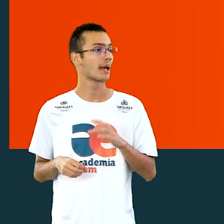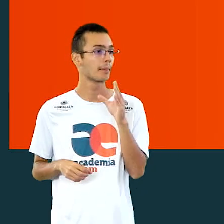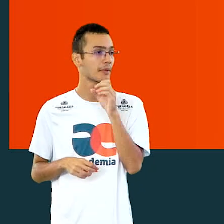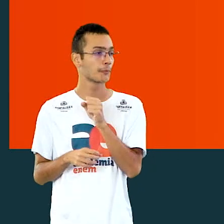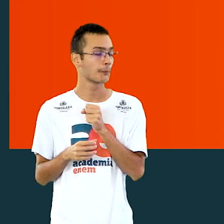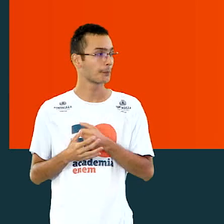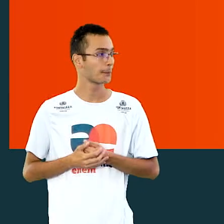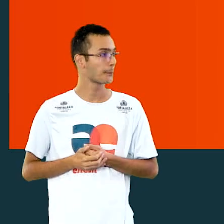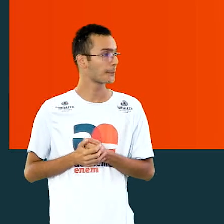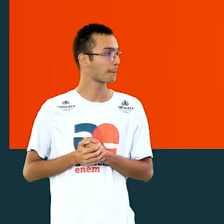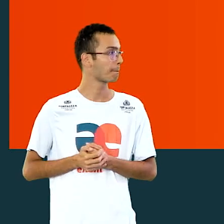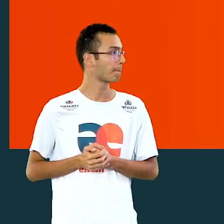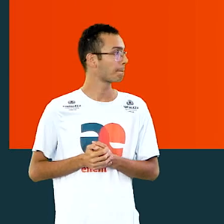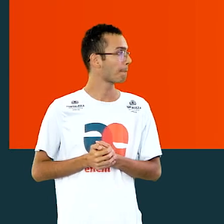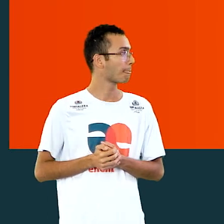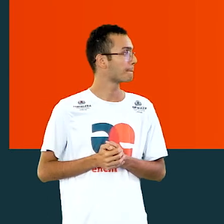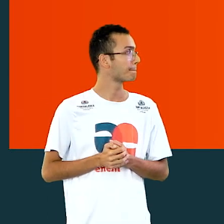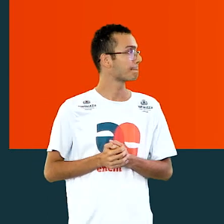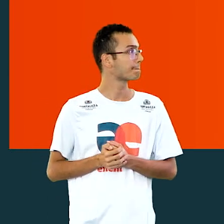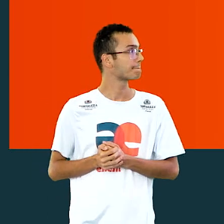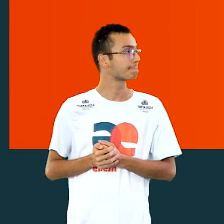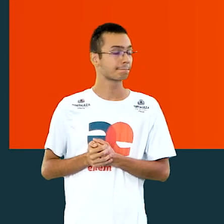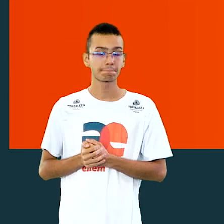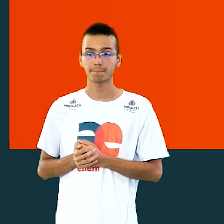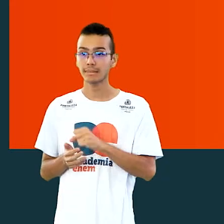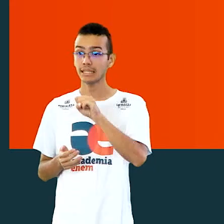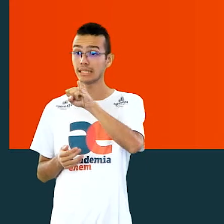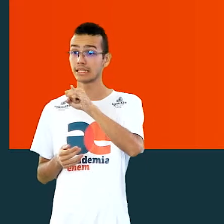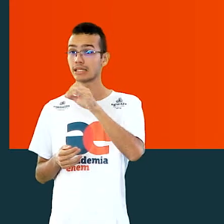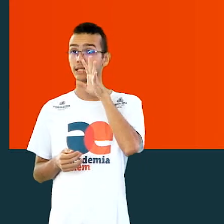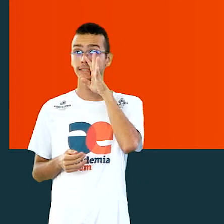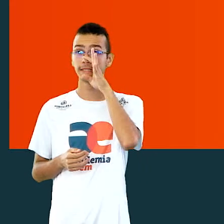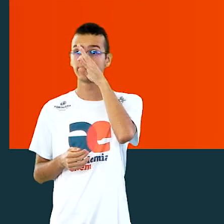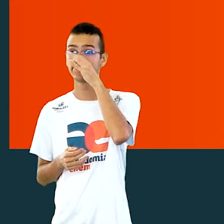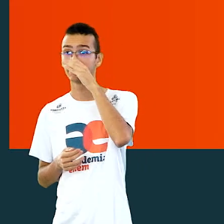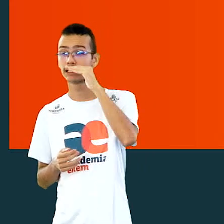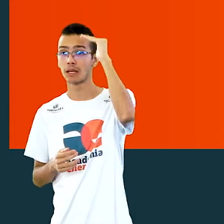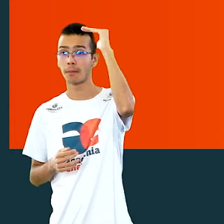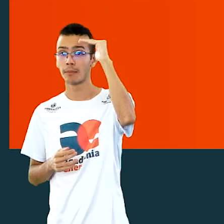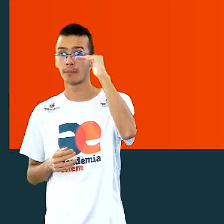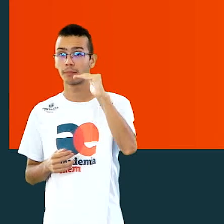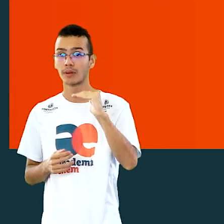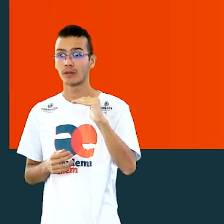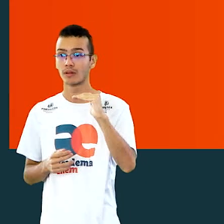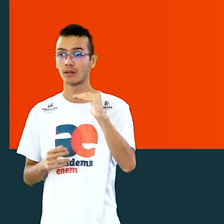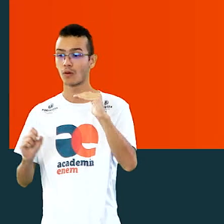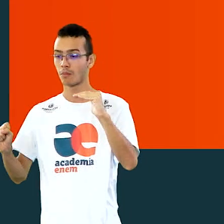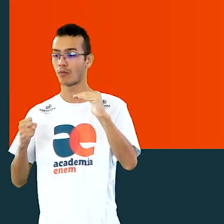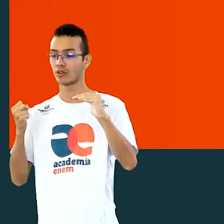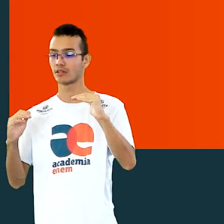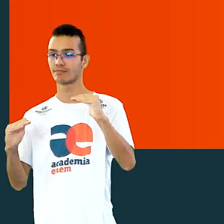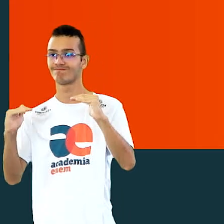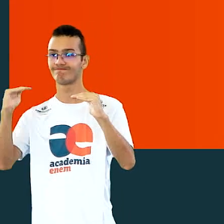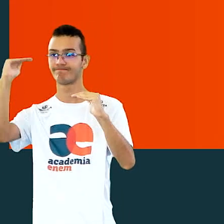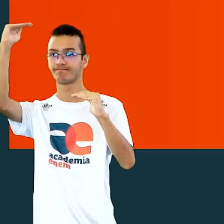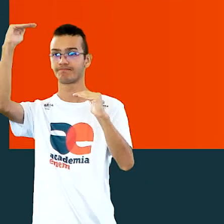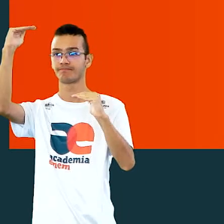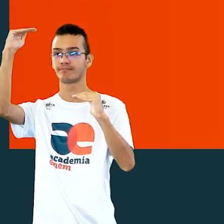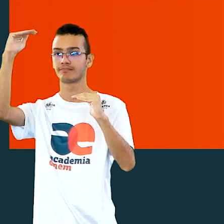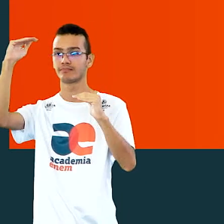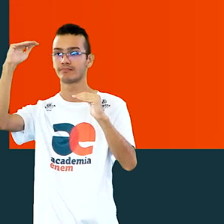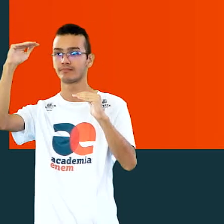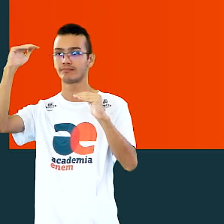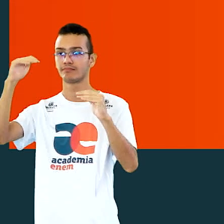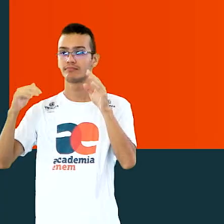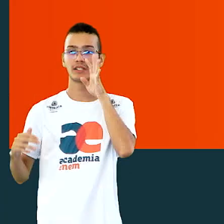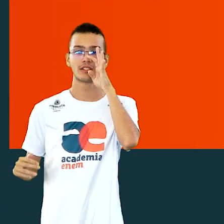Se eu tenho menor resistência, eu tenho maior potência.